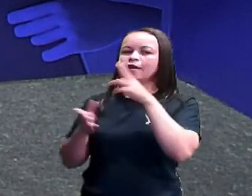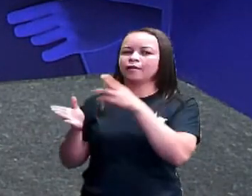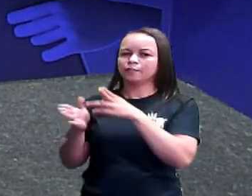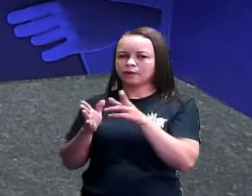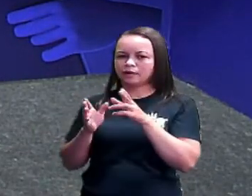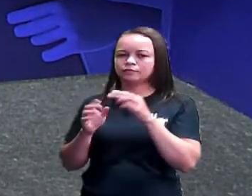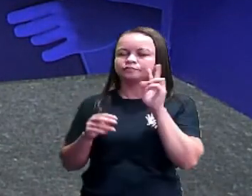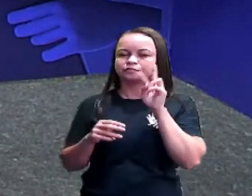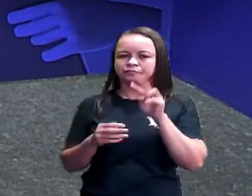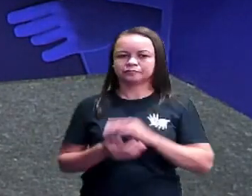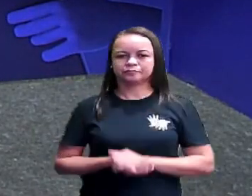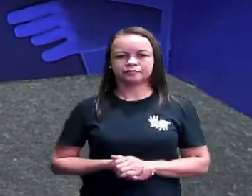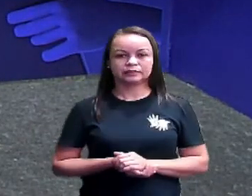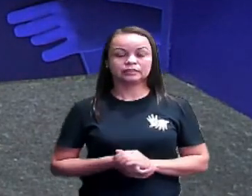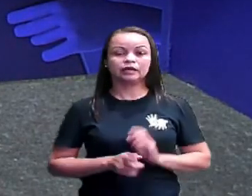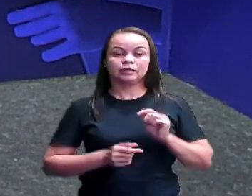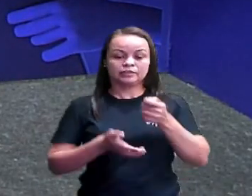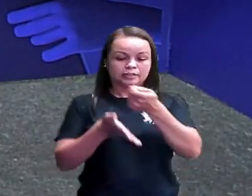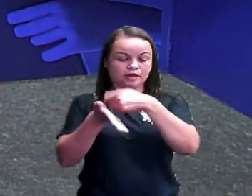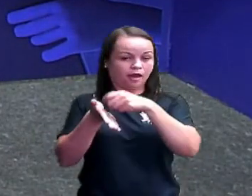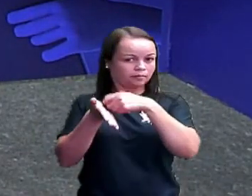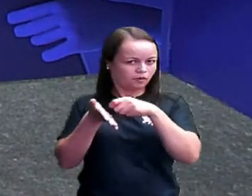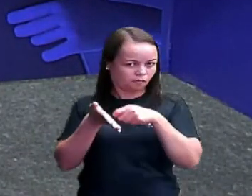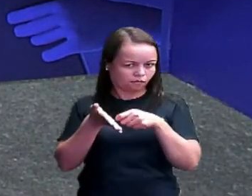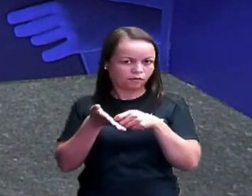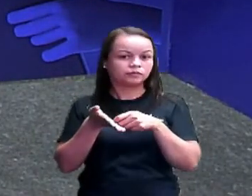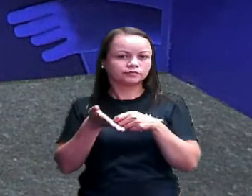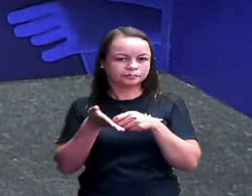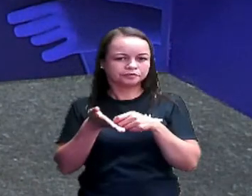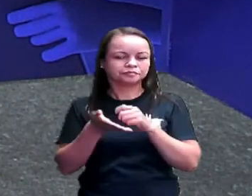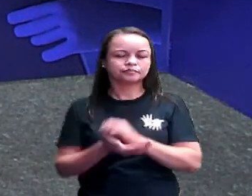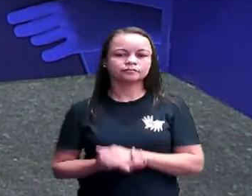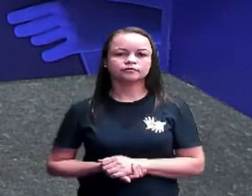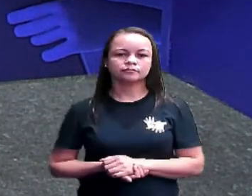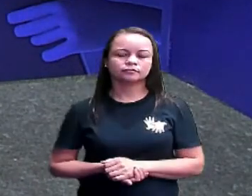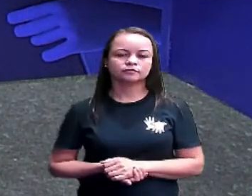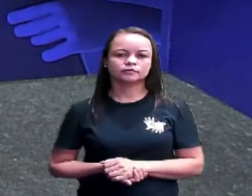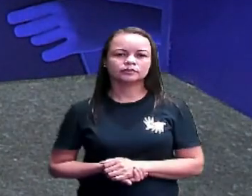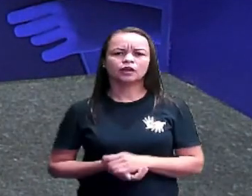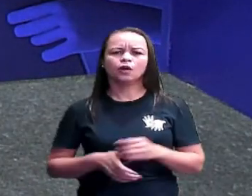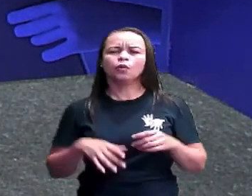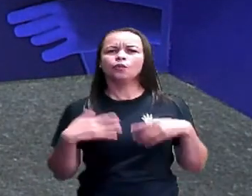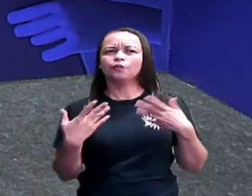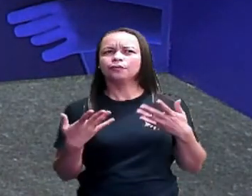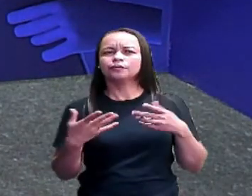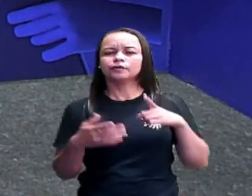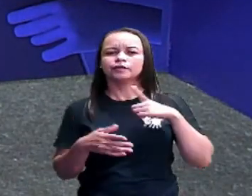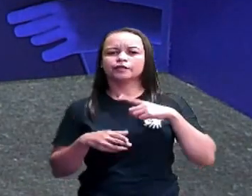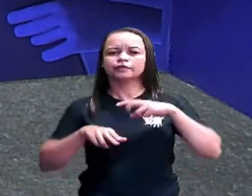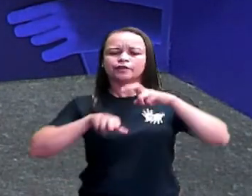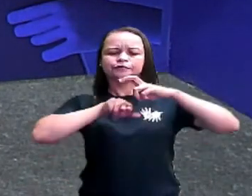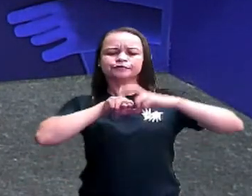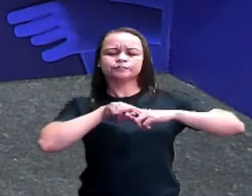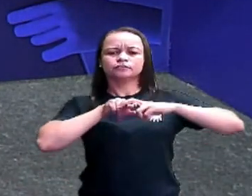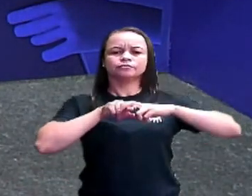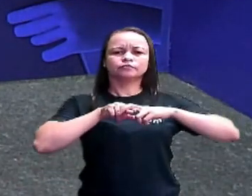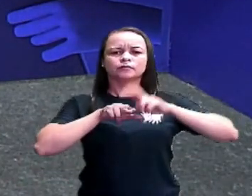lado direito. E anota lá no seu caderninho. O que é que tem no